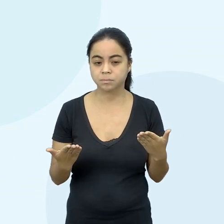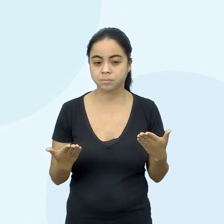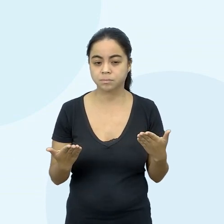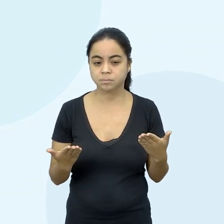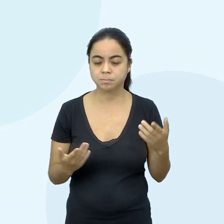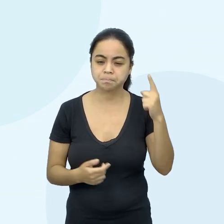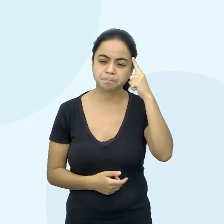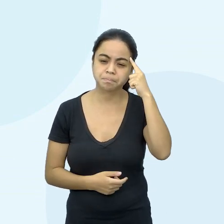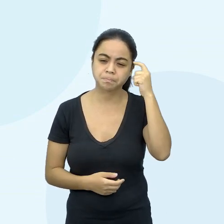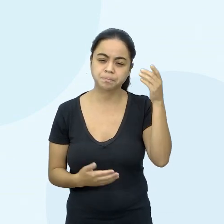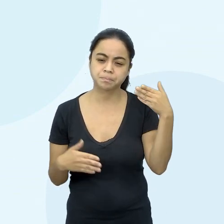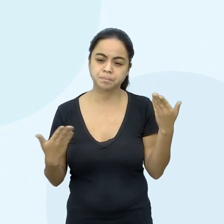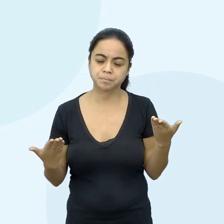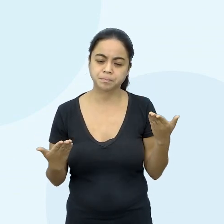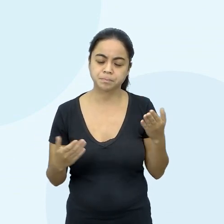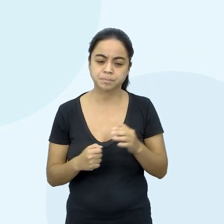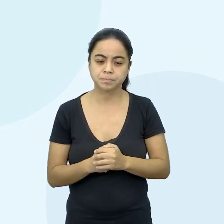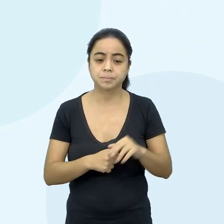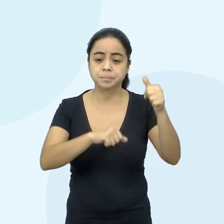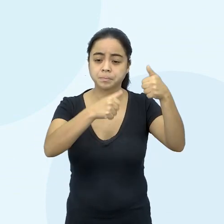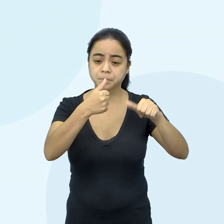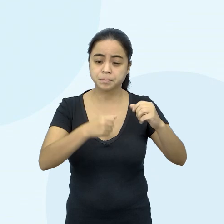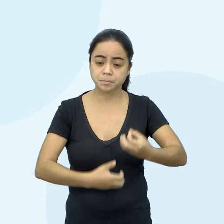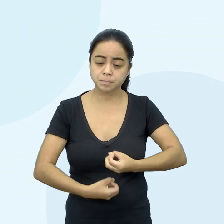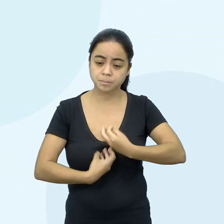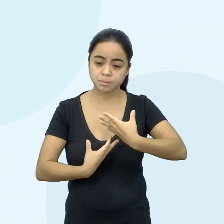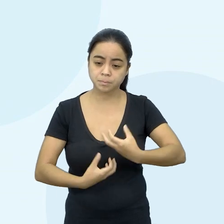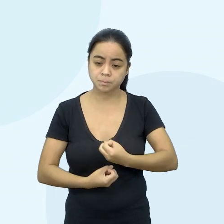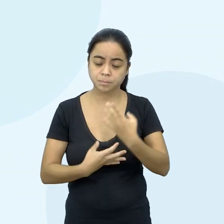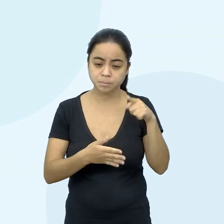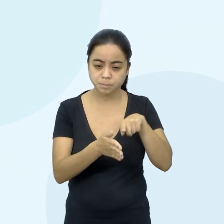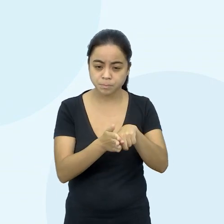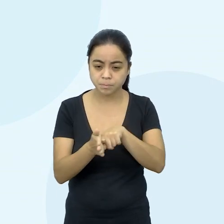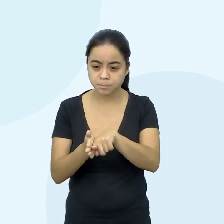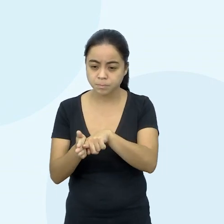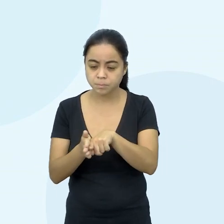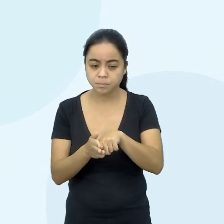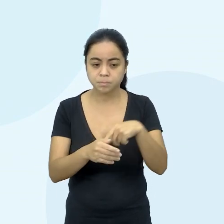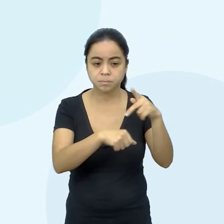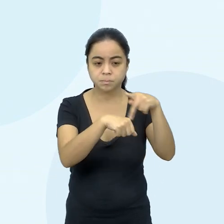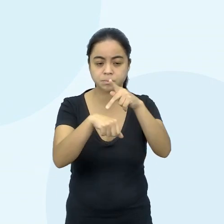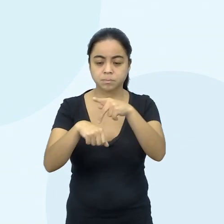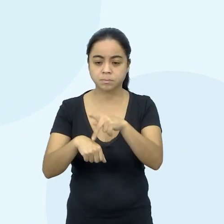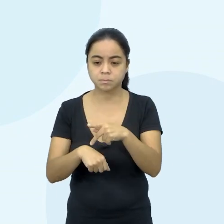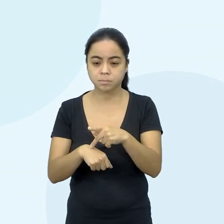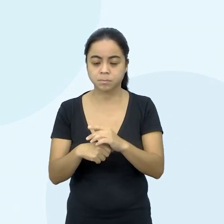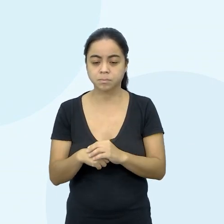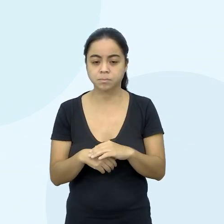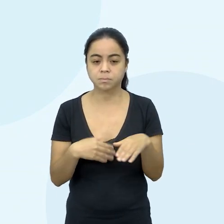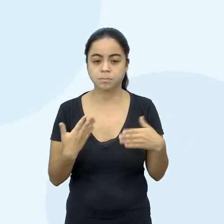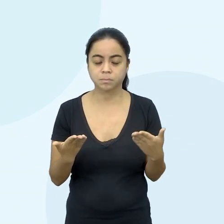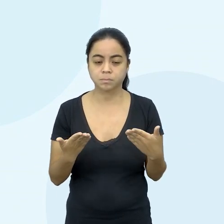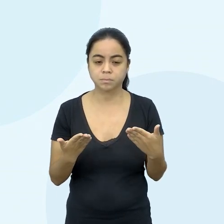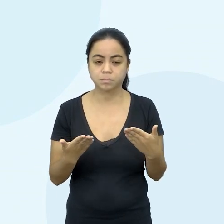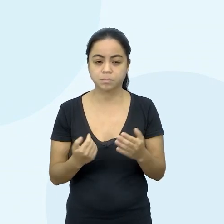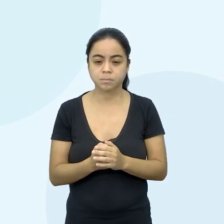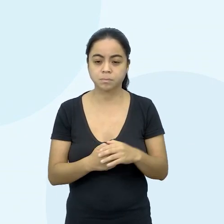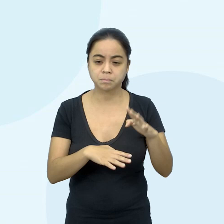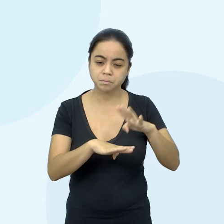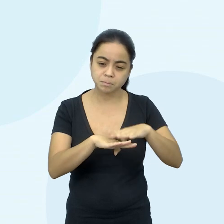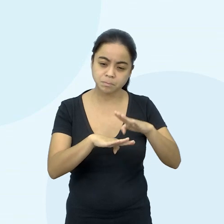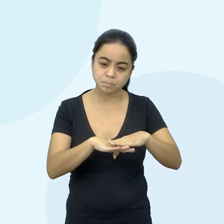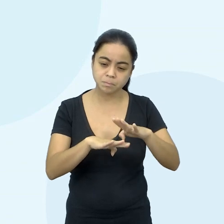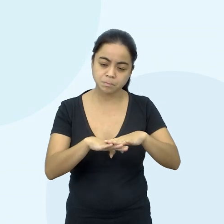ideia? É que eles levantam levantarem os valores de diferentes unidades de medida, fazer comparação